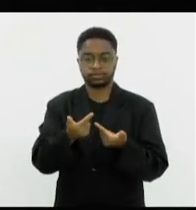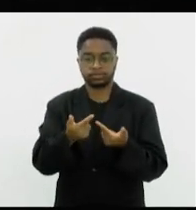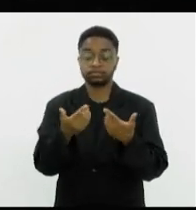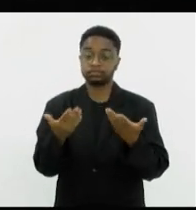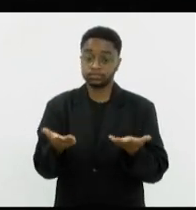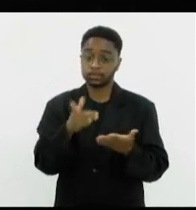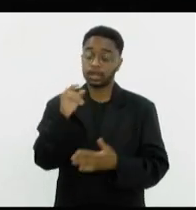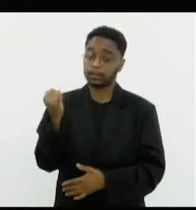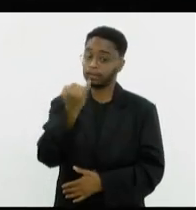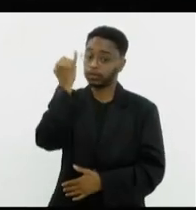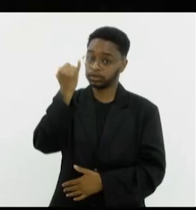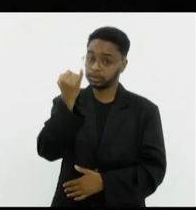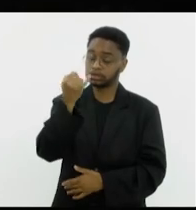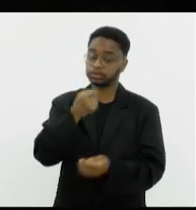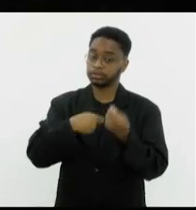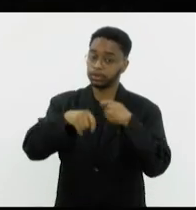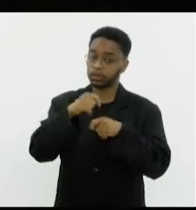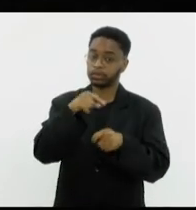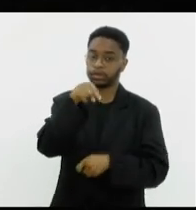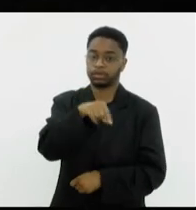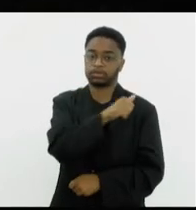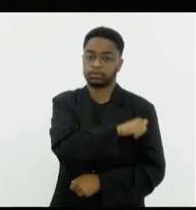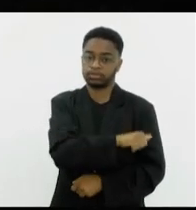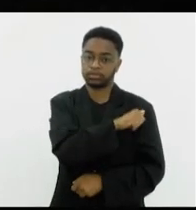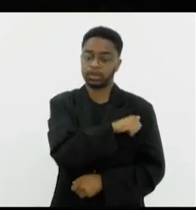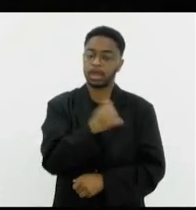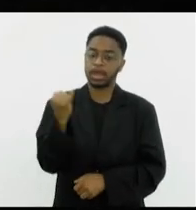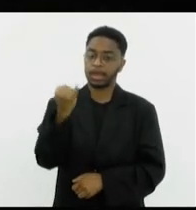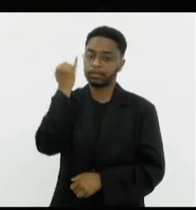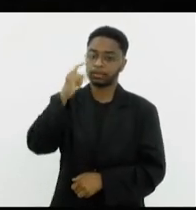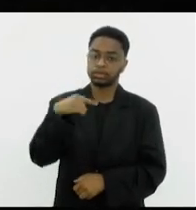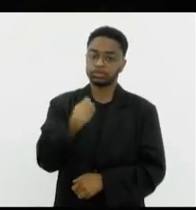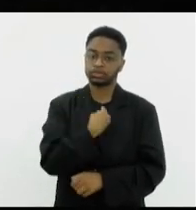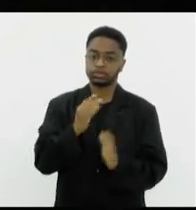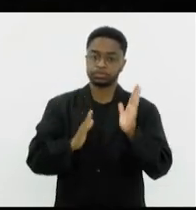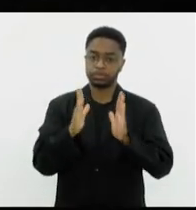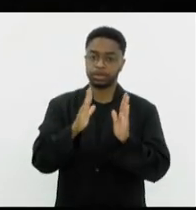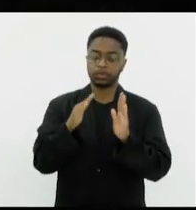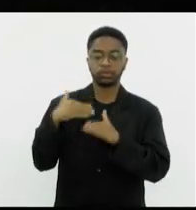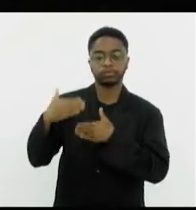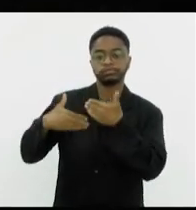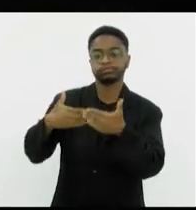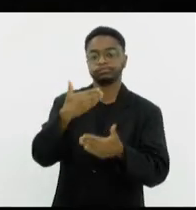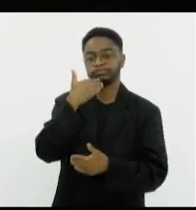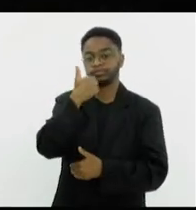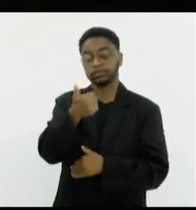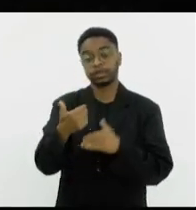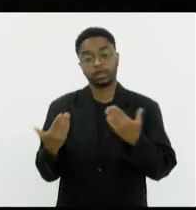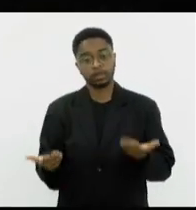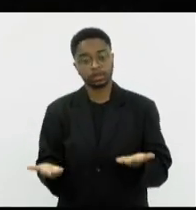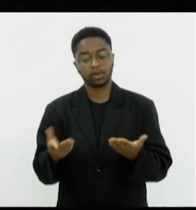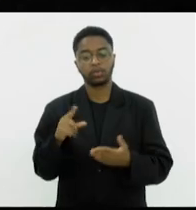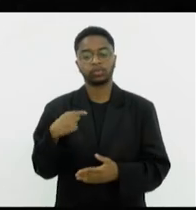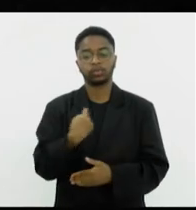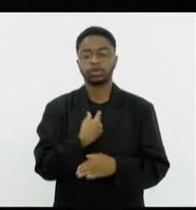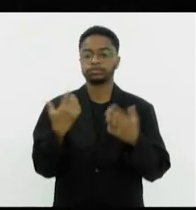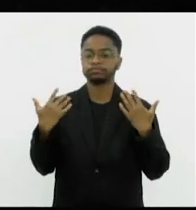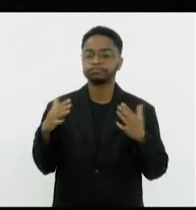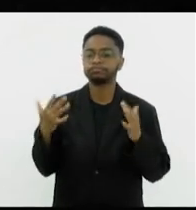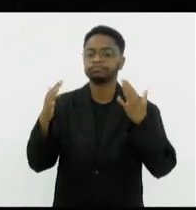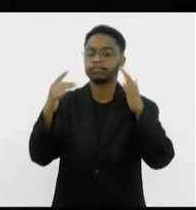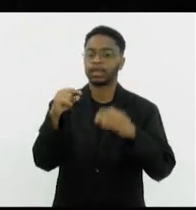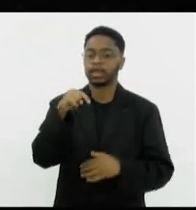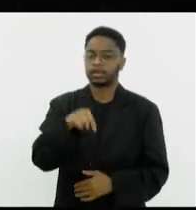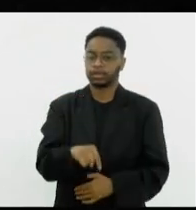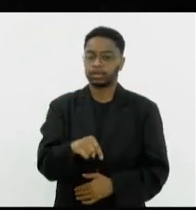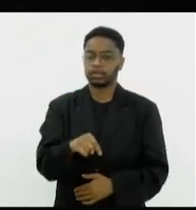isso é importante para a economia do Estado do Rio de Janeiro, para a nossa recuperação. Portanto, nós celebramos aqui